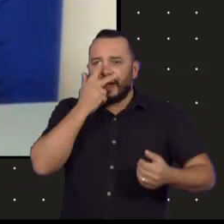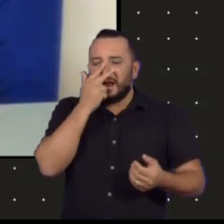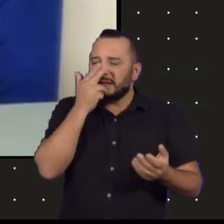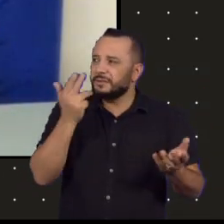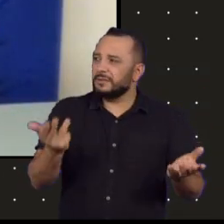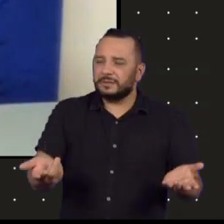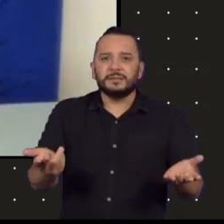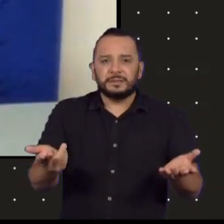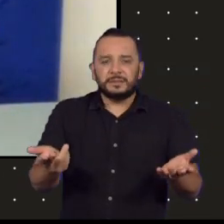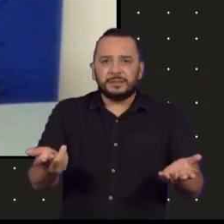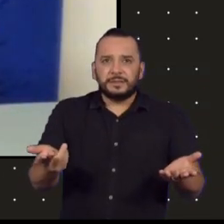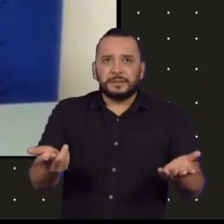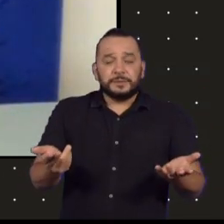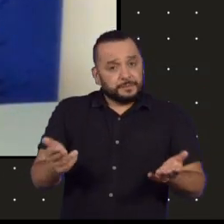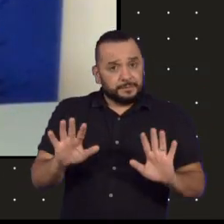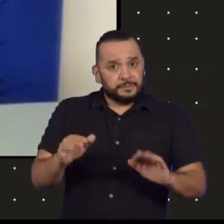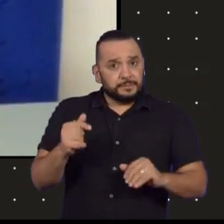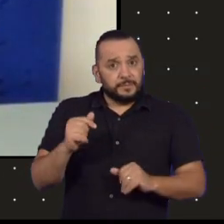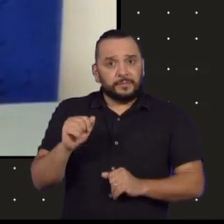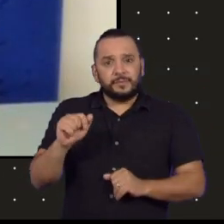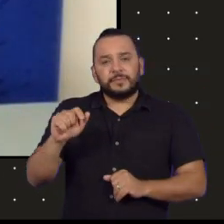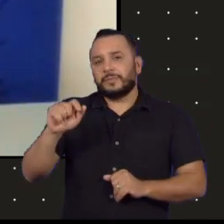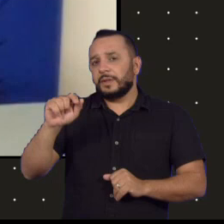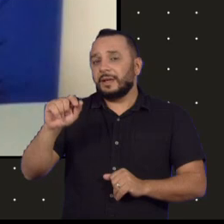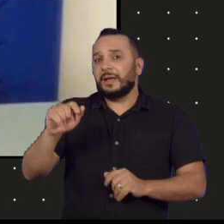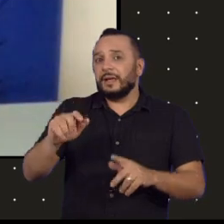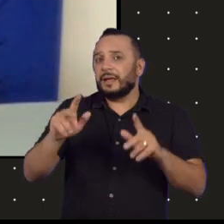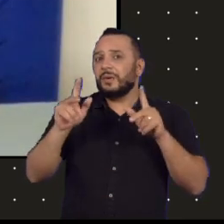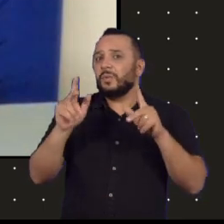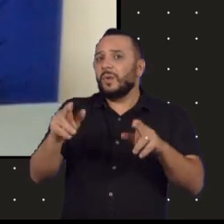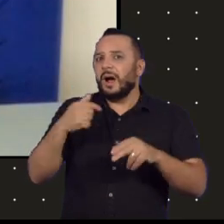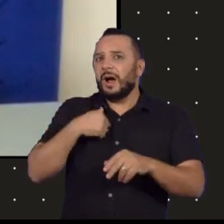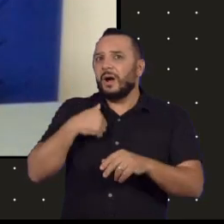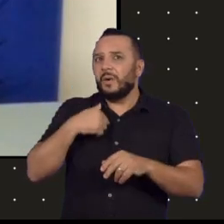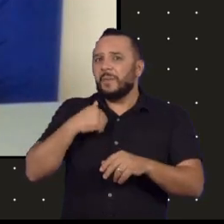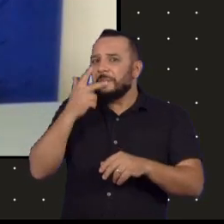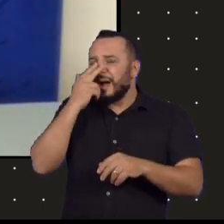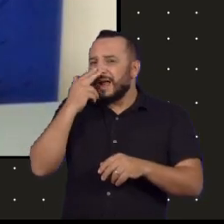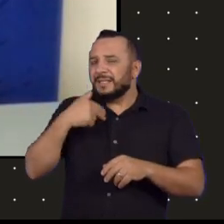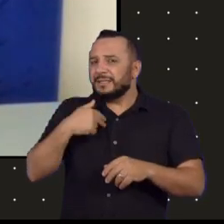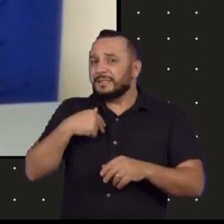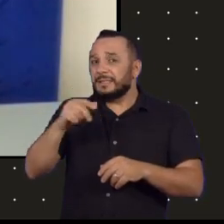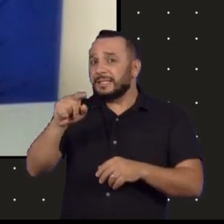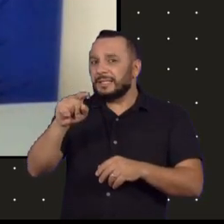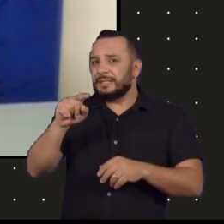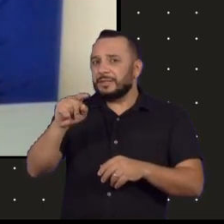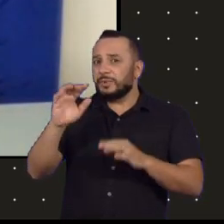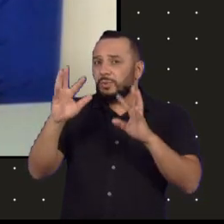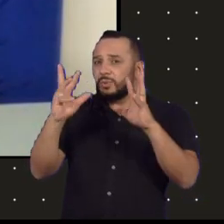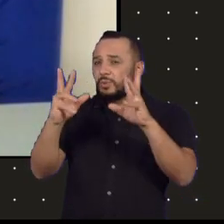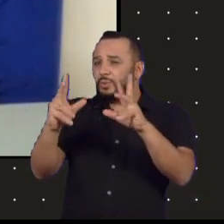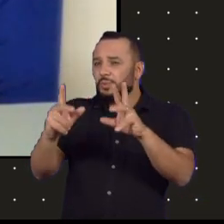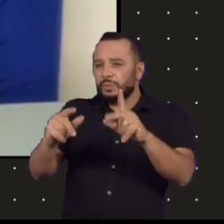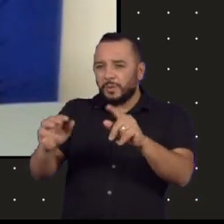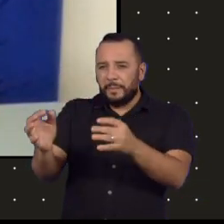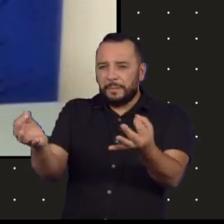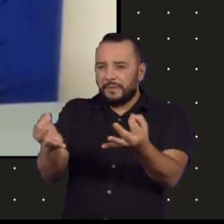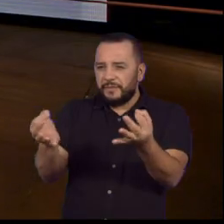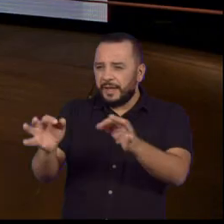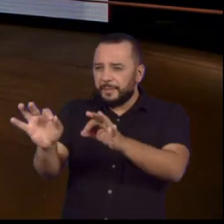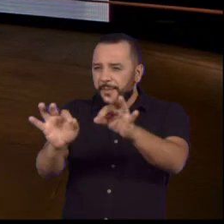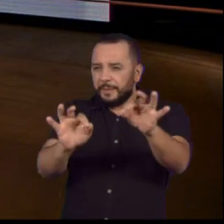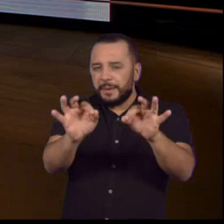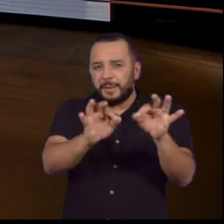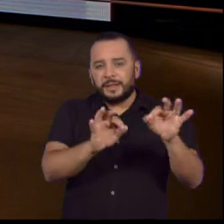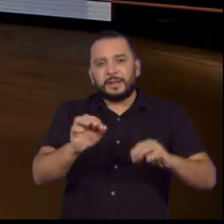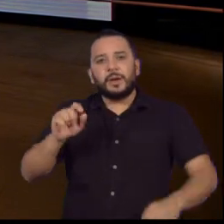estruturas, né, o Zé? O Zé é o martelo do Nietzsche. Quando está tudo bonitinho, ele vai lá e pá!